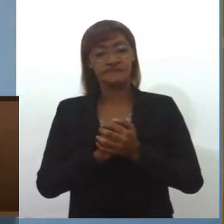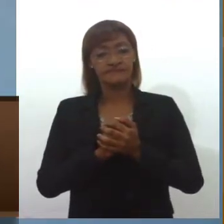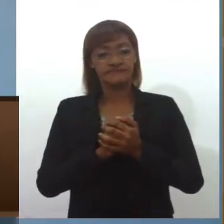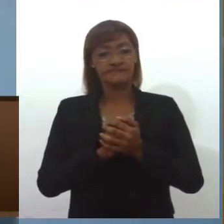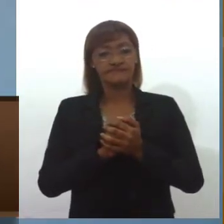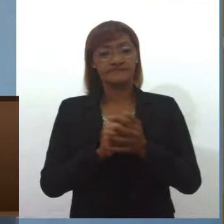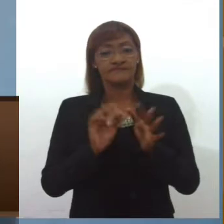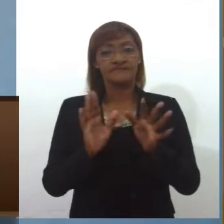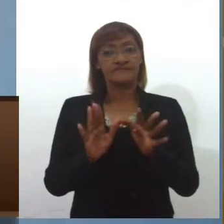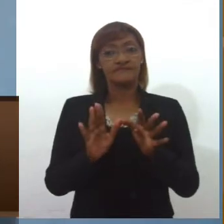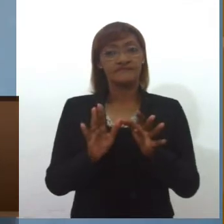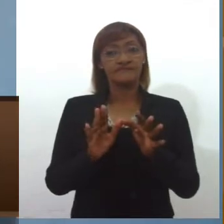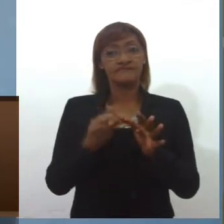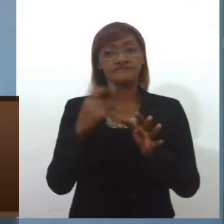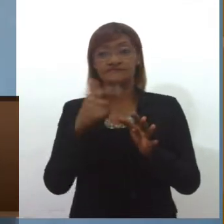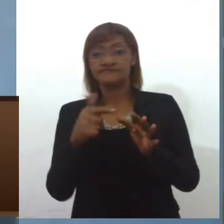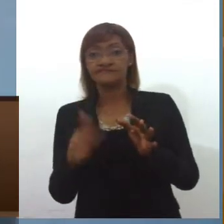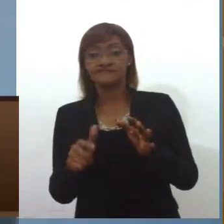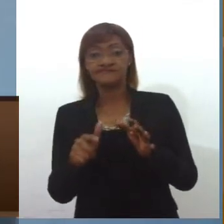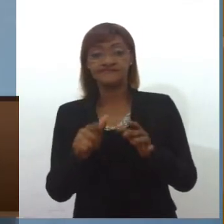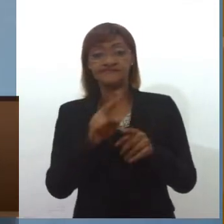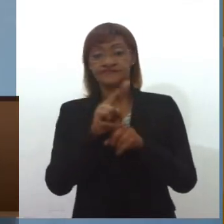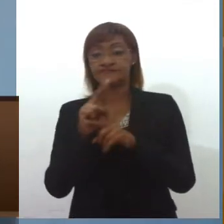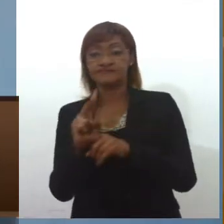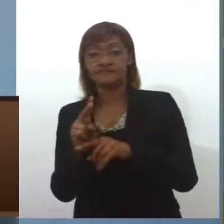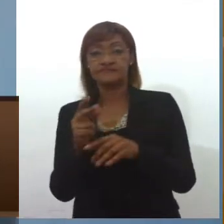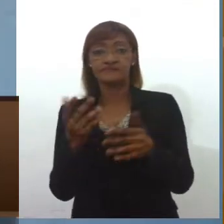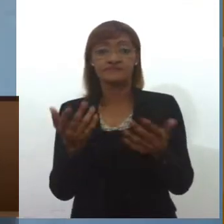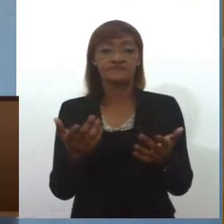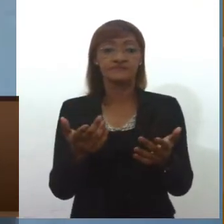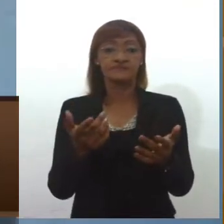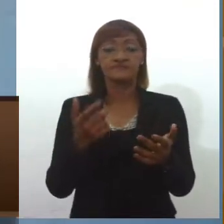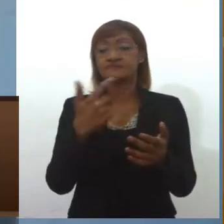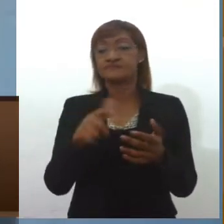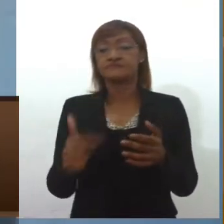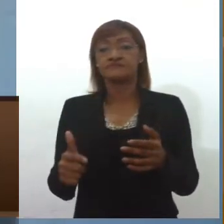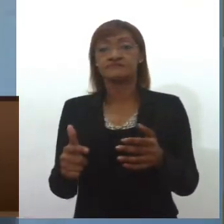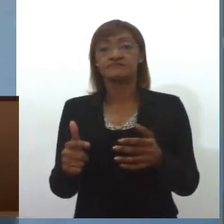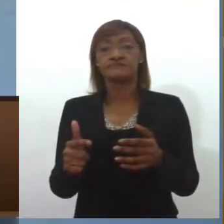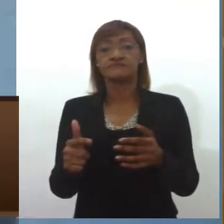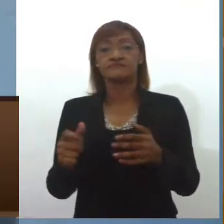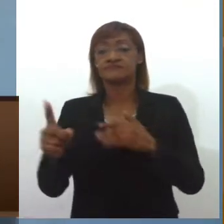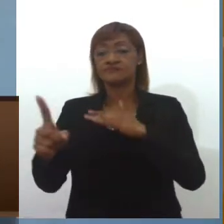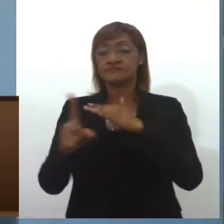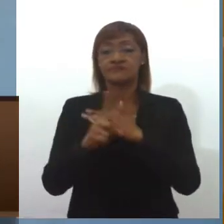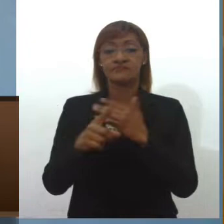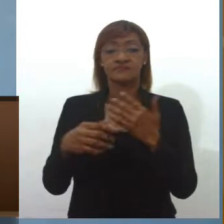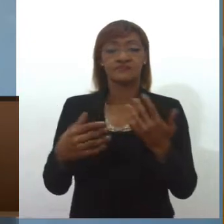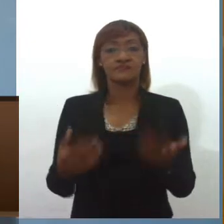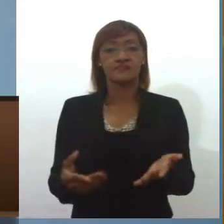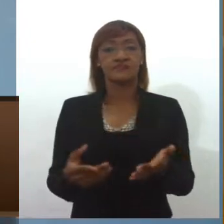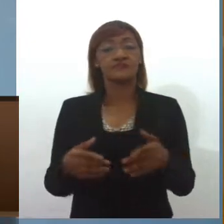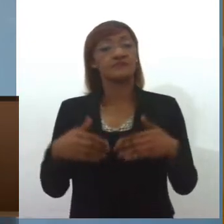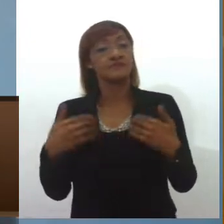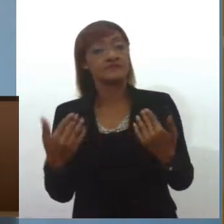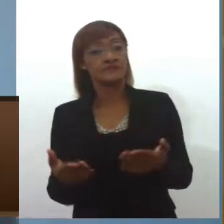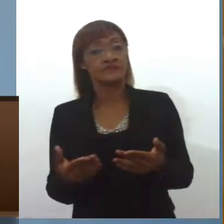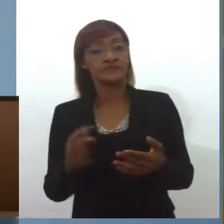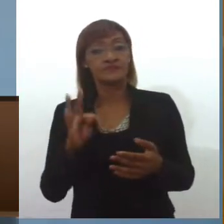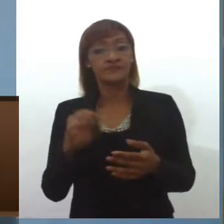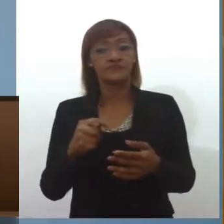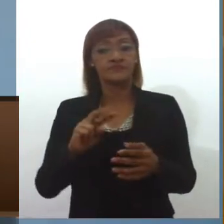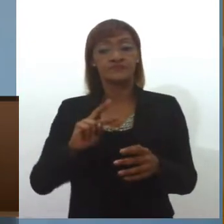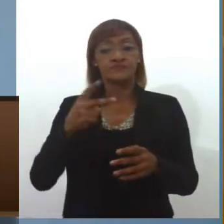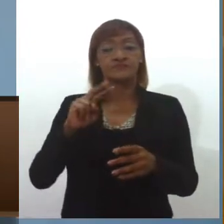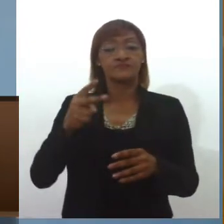menos crédito, menos demanda. Com menos demanda, os preços acelerariam menos. Veja que a